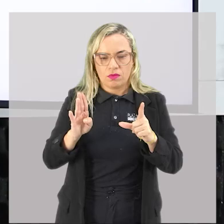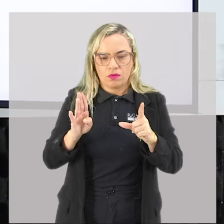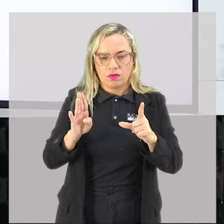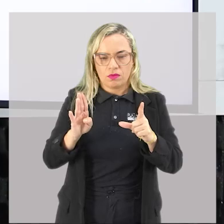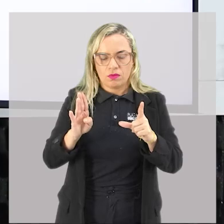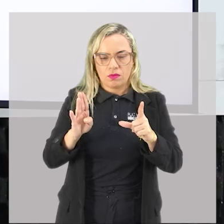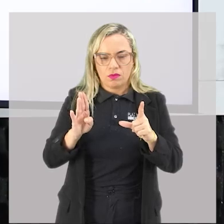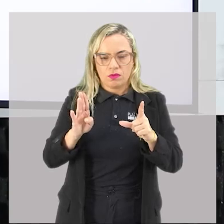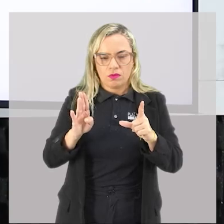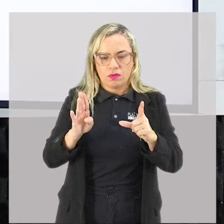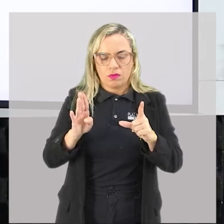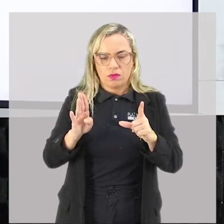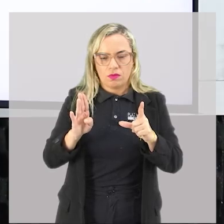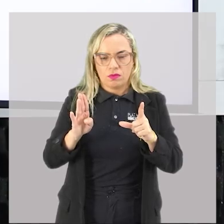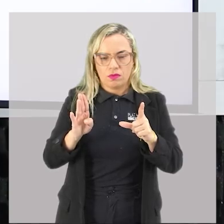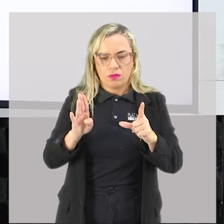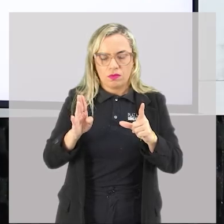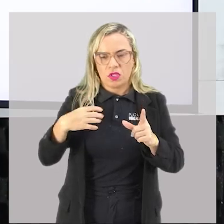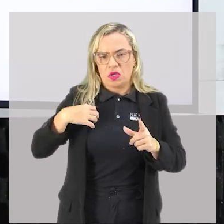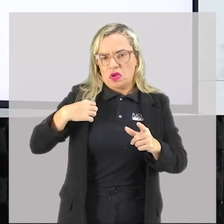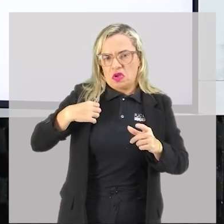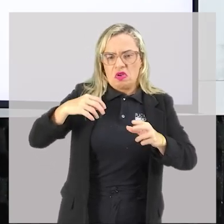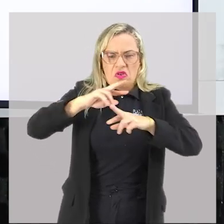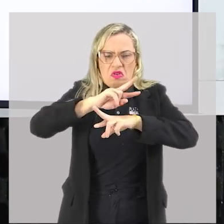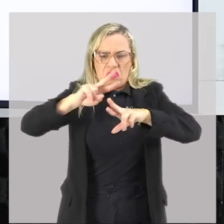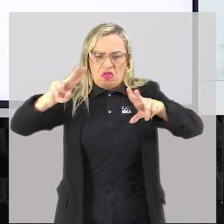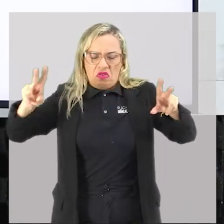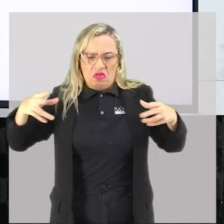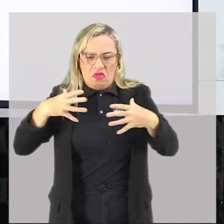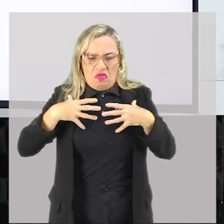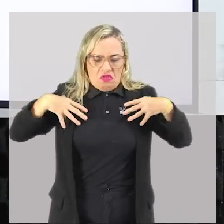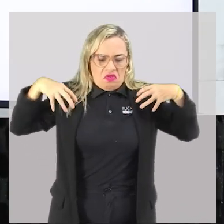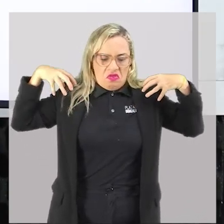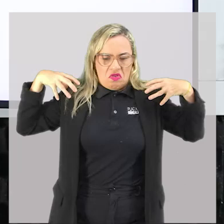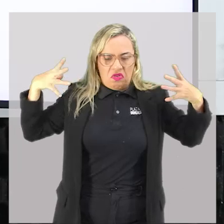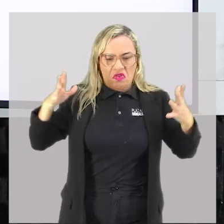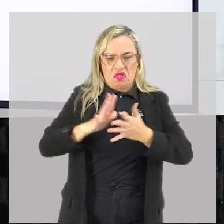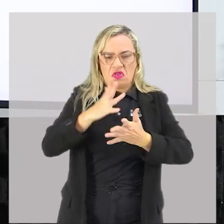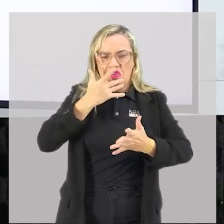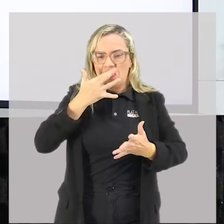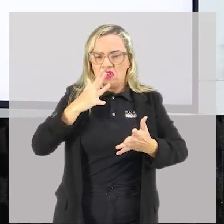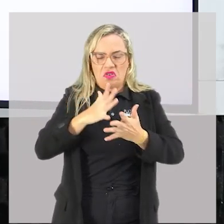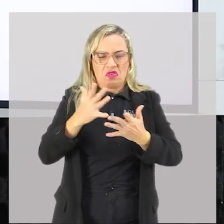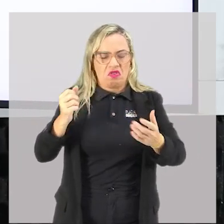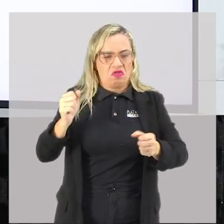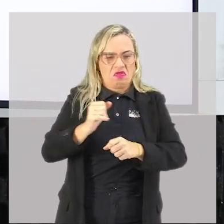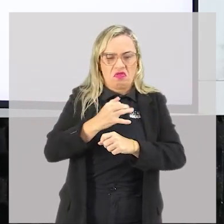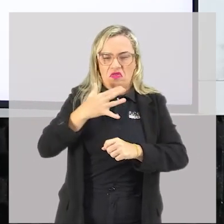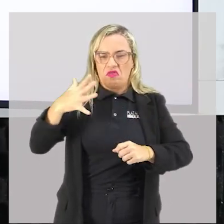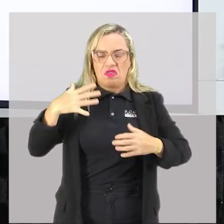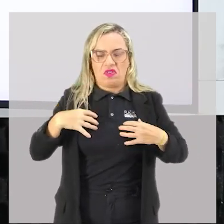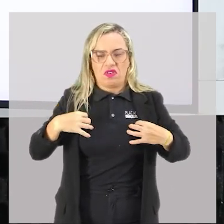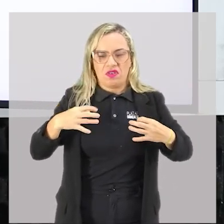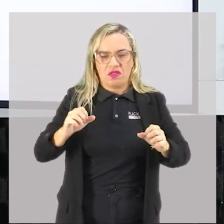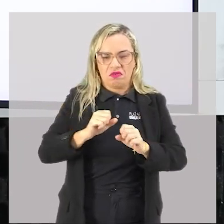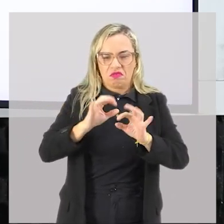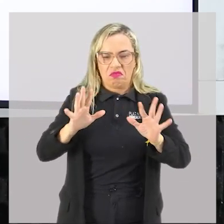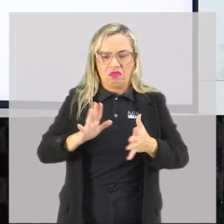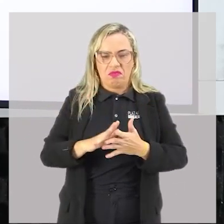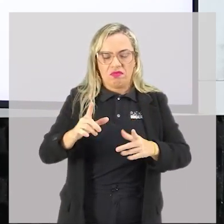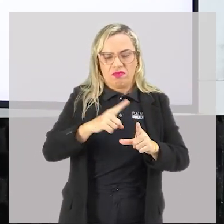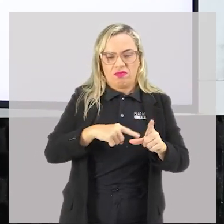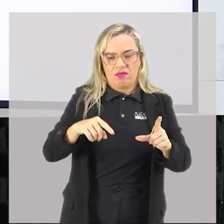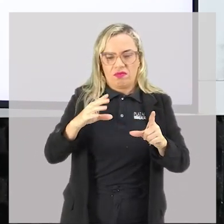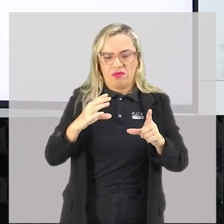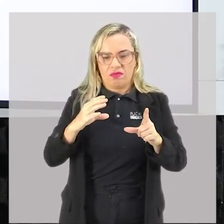roupas e tecidos que chamam mais atenção, bem com cores brilhantes. Business professional attire,